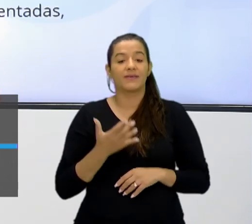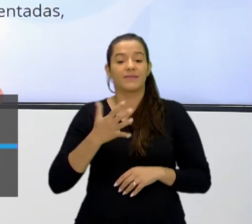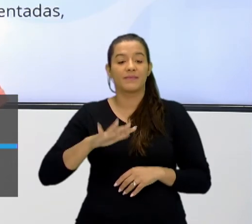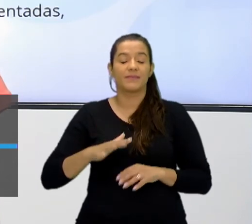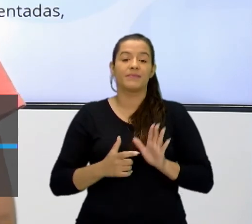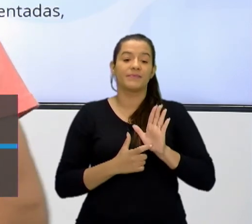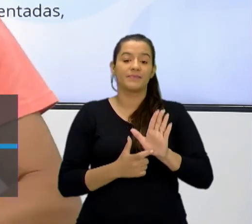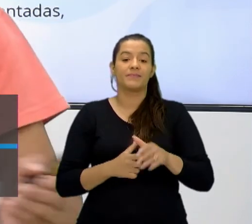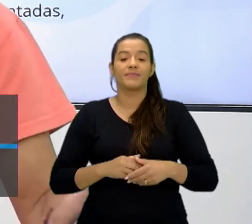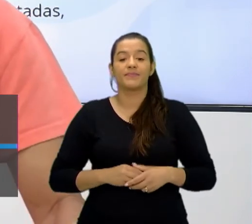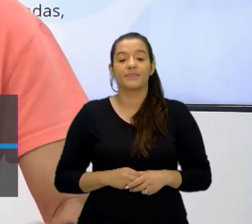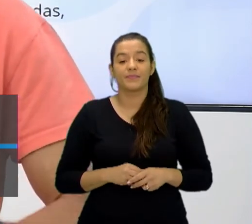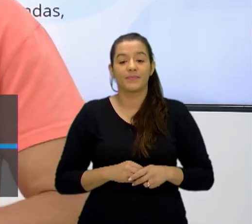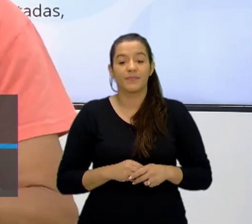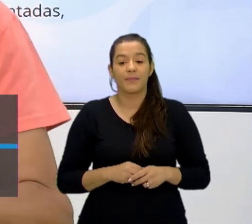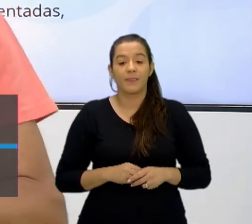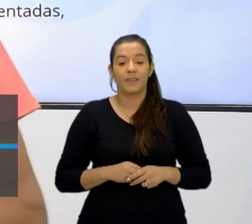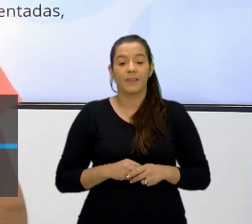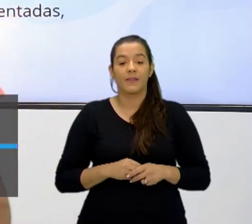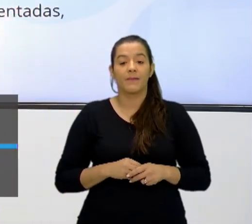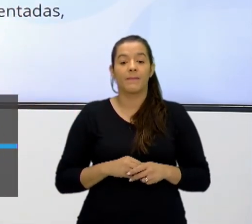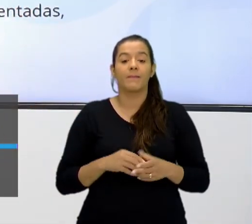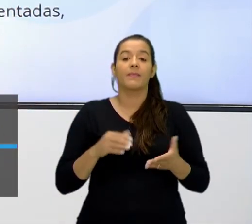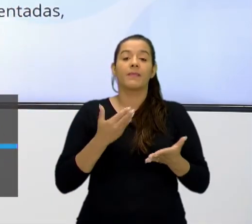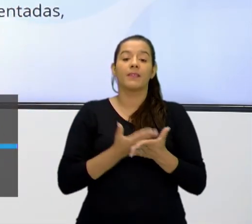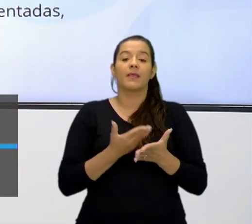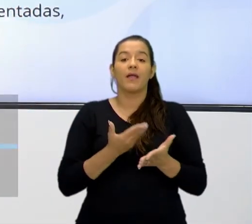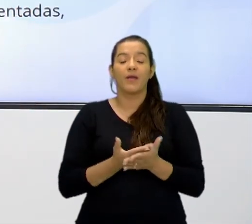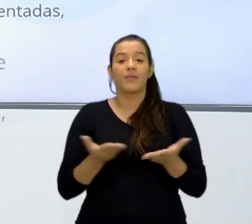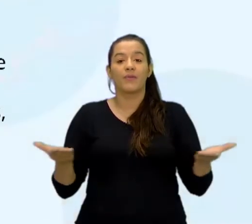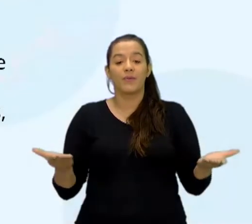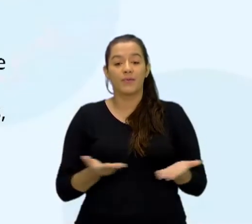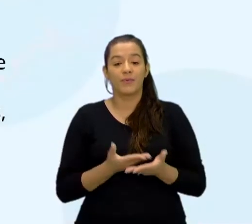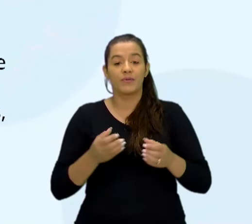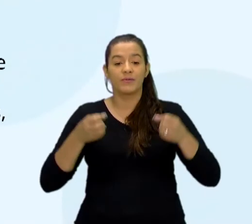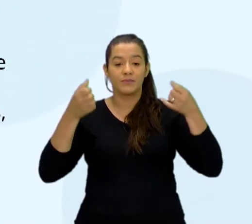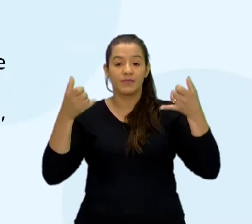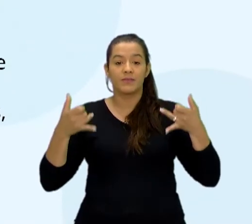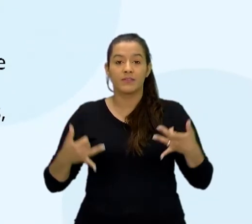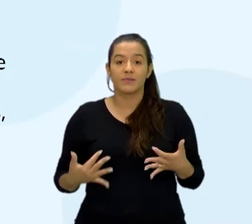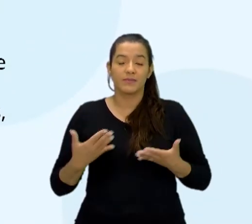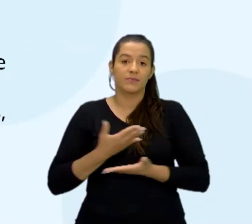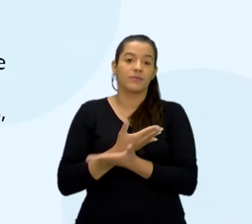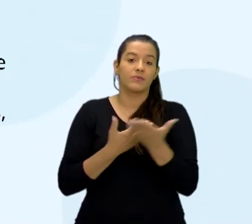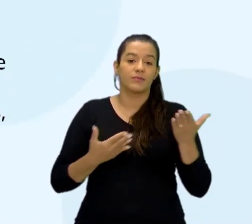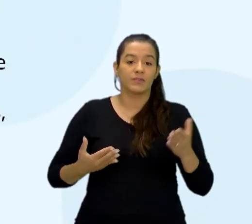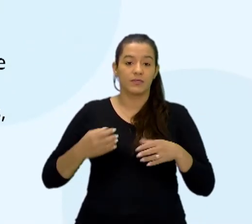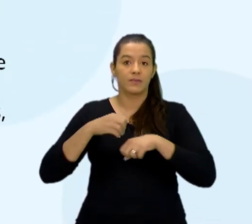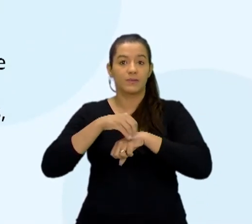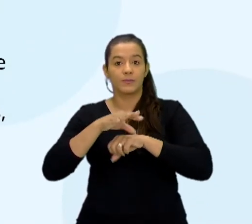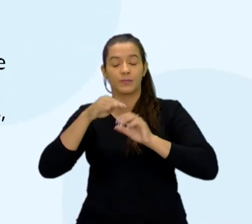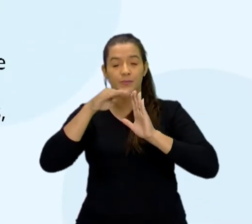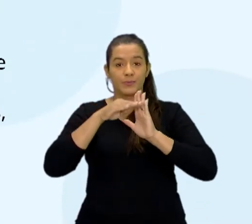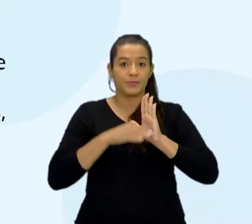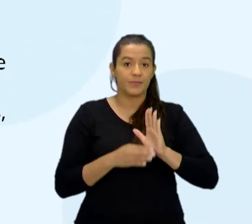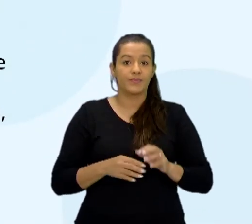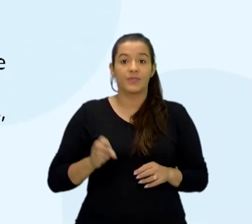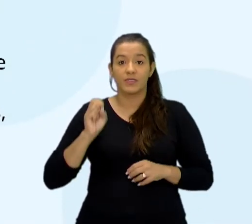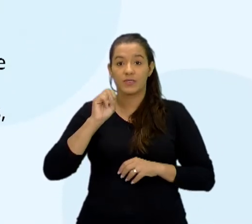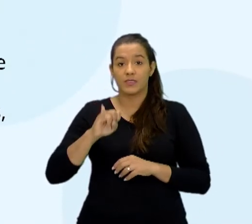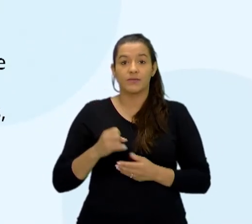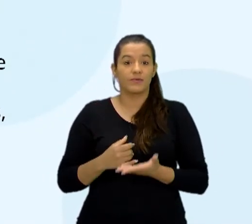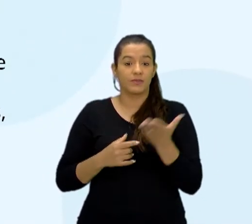ok? Bom, e a nossa aula está se encerrando e a gente vai mandar alguns recadinhos aí para você, tá? Se você